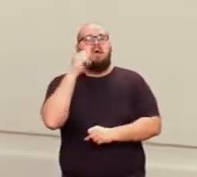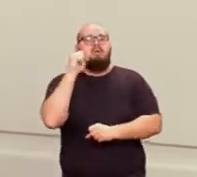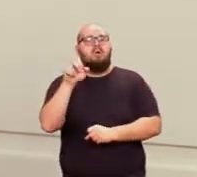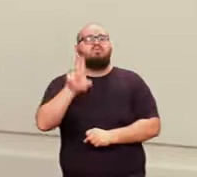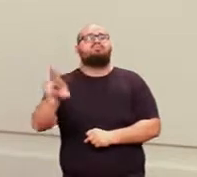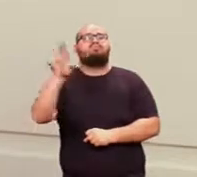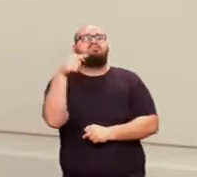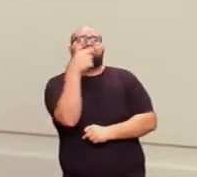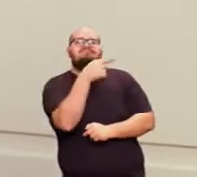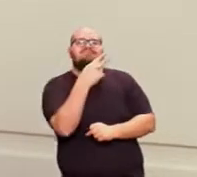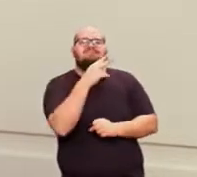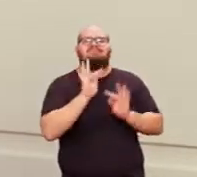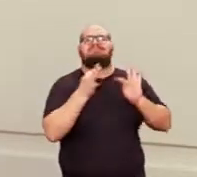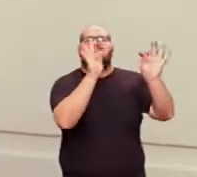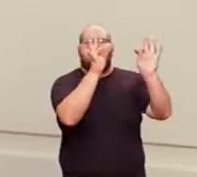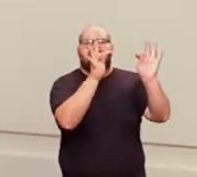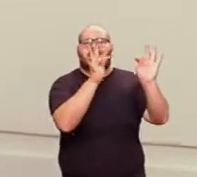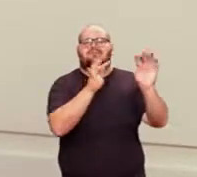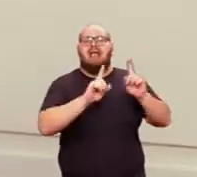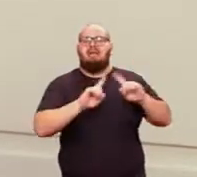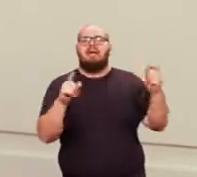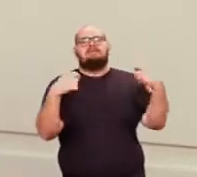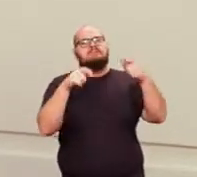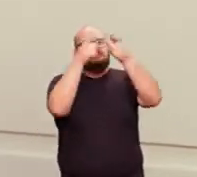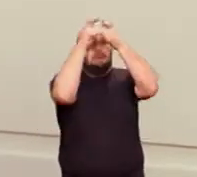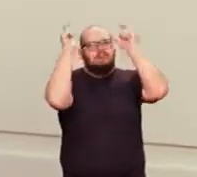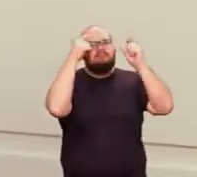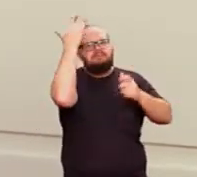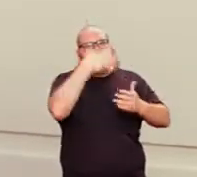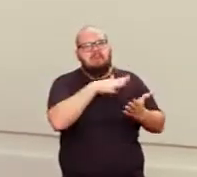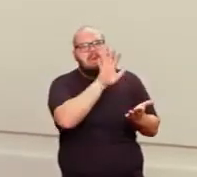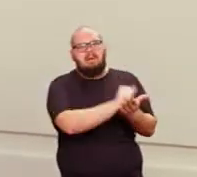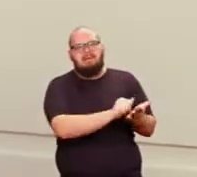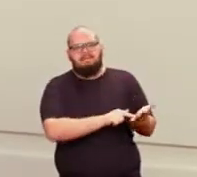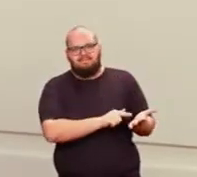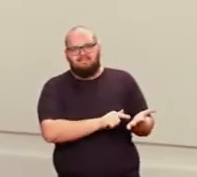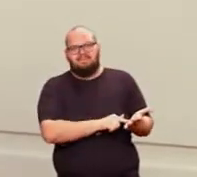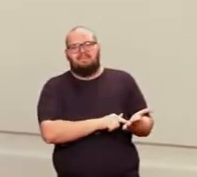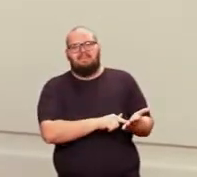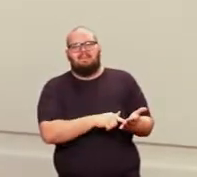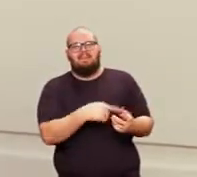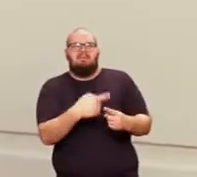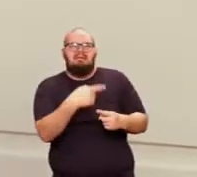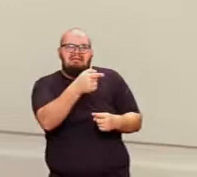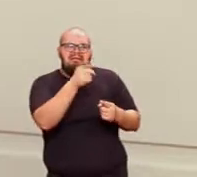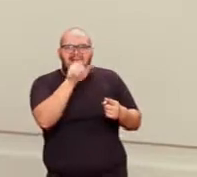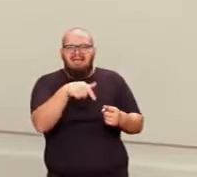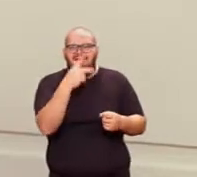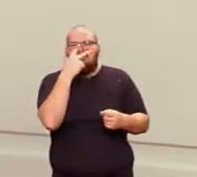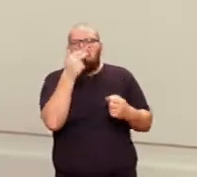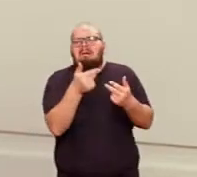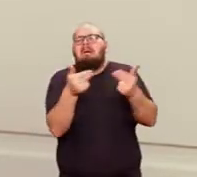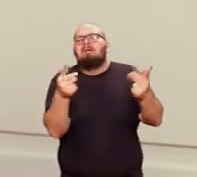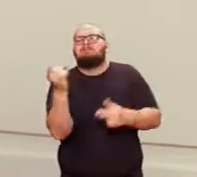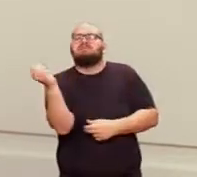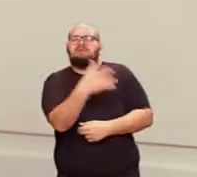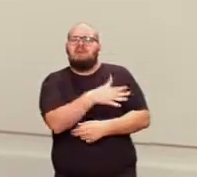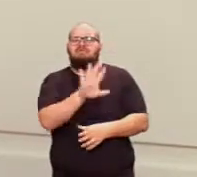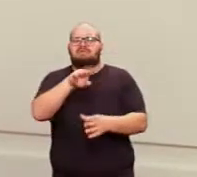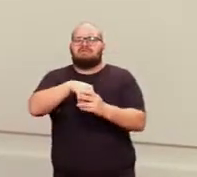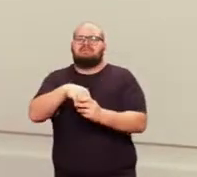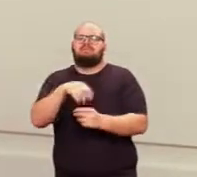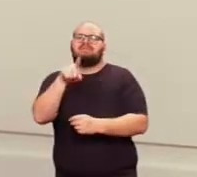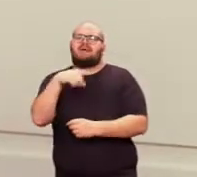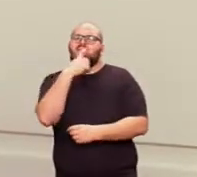técnica, desde que tenha, obviamente, um conhecimento. Como é uma coisa praticamente nova